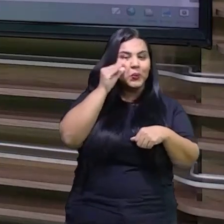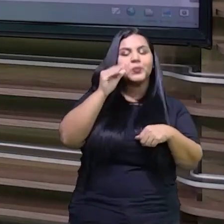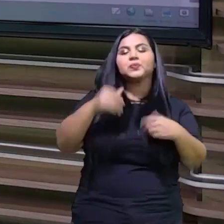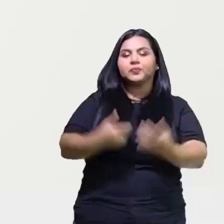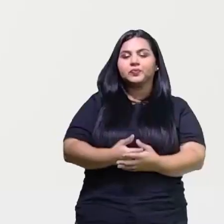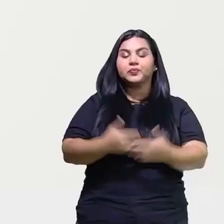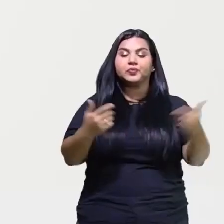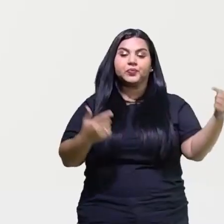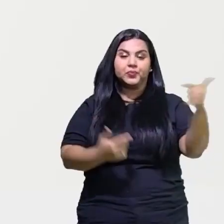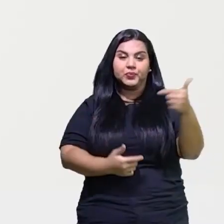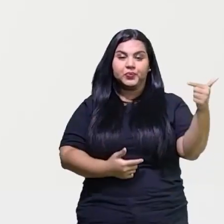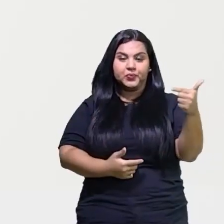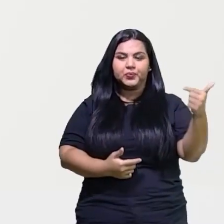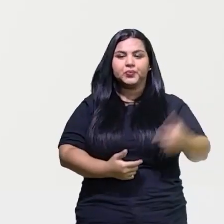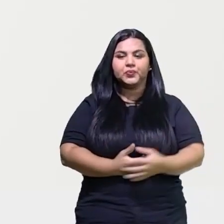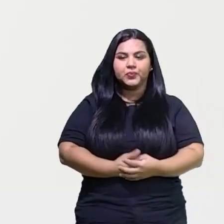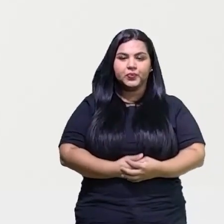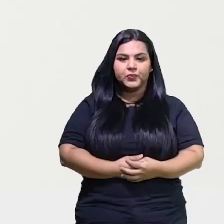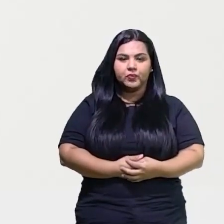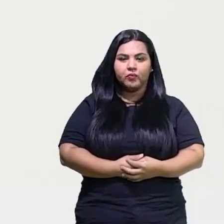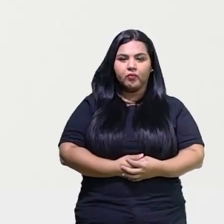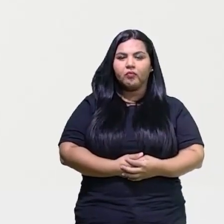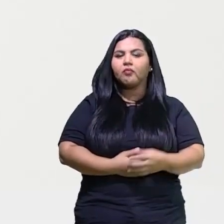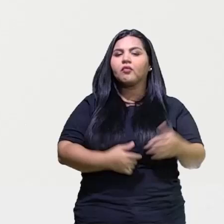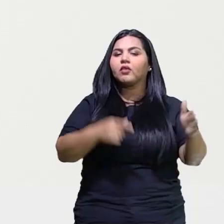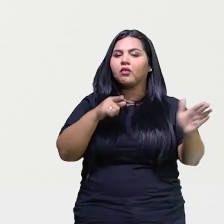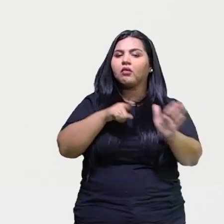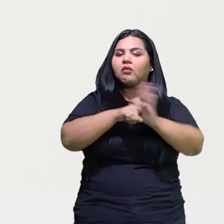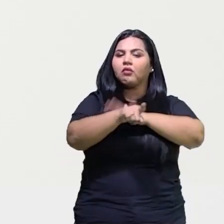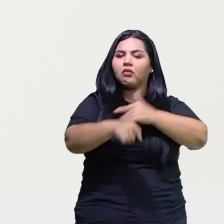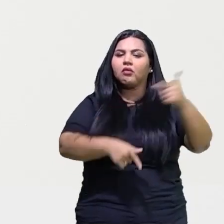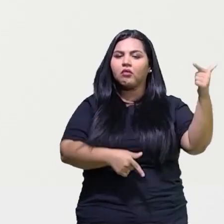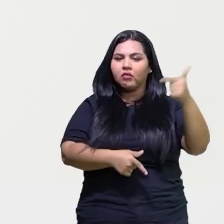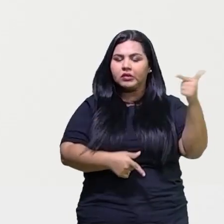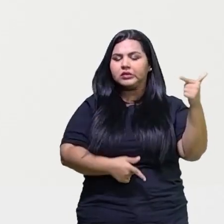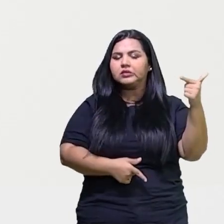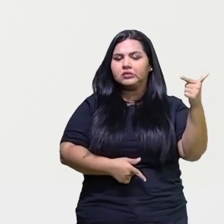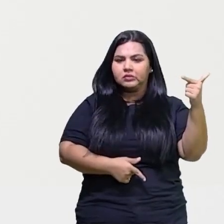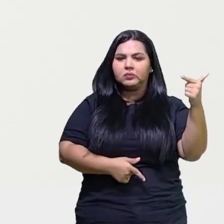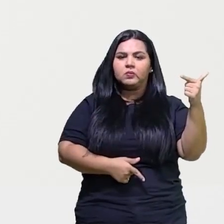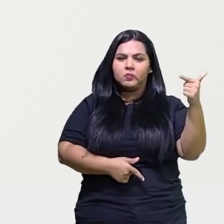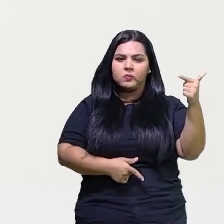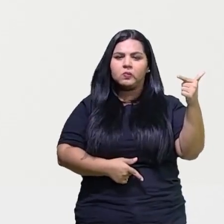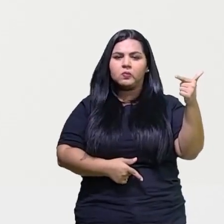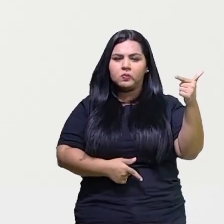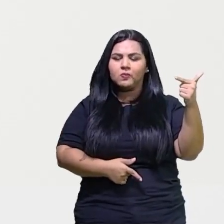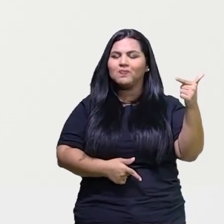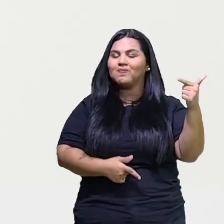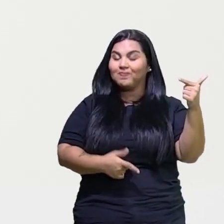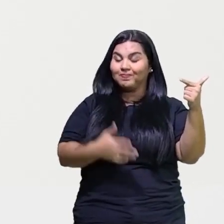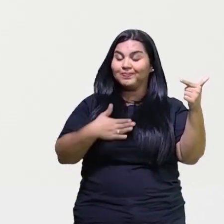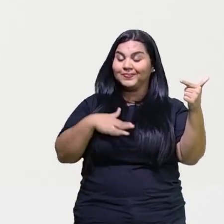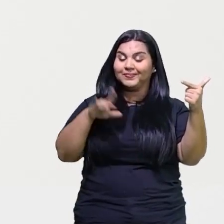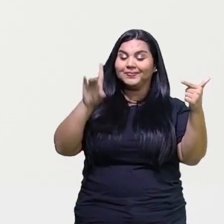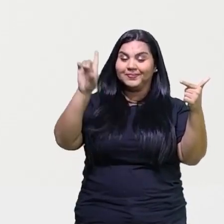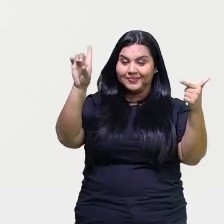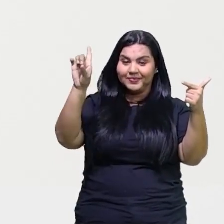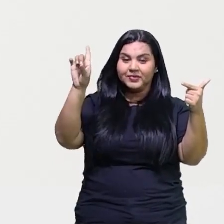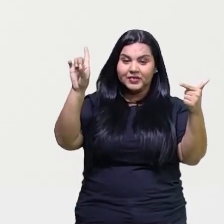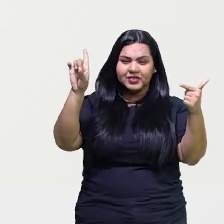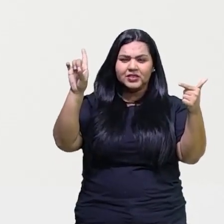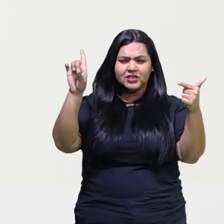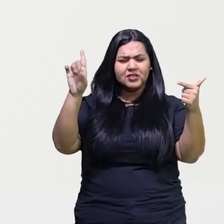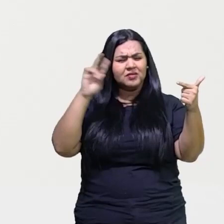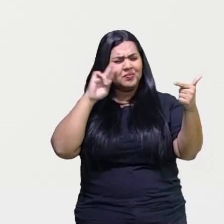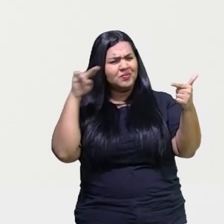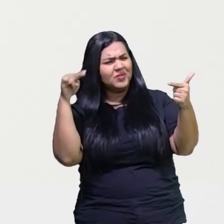questão 2. A questão 2 é uma questão que, meu Deus, pelo amor de Deus, a questão, o aluno olha assim e